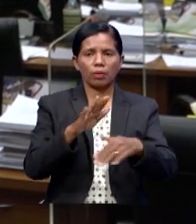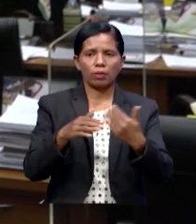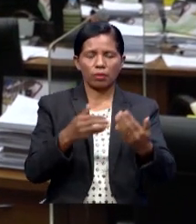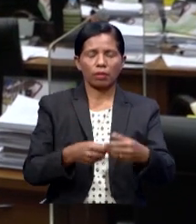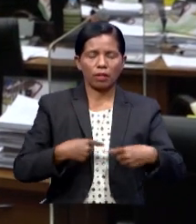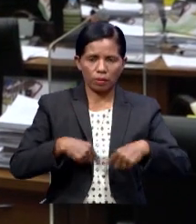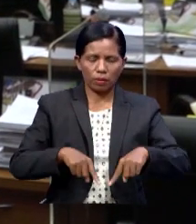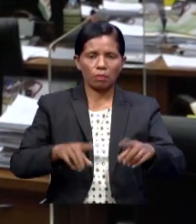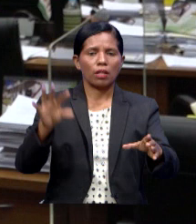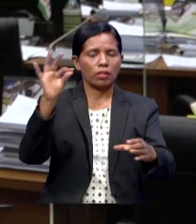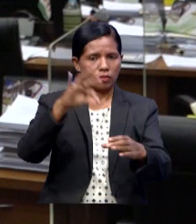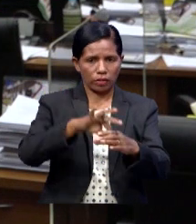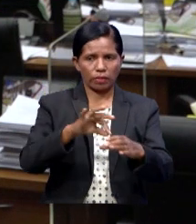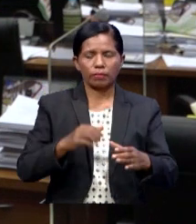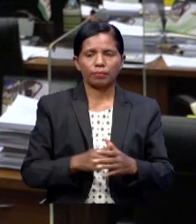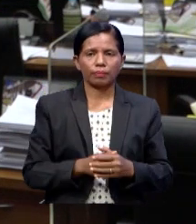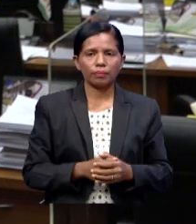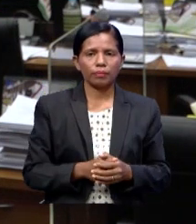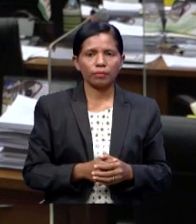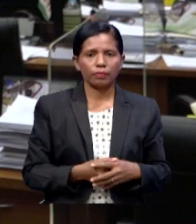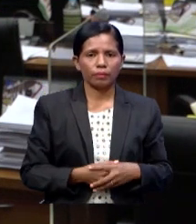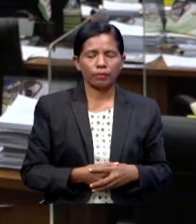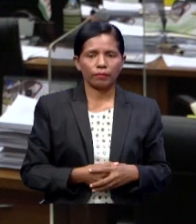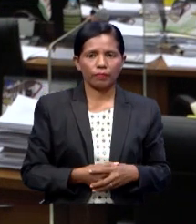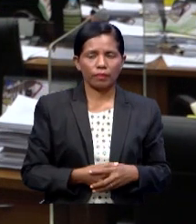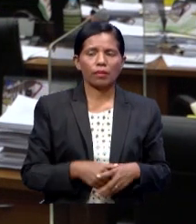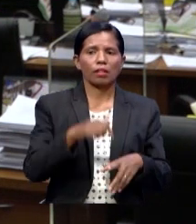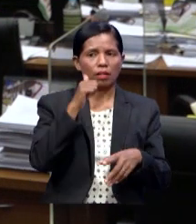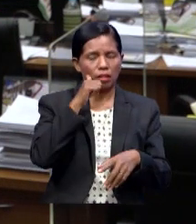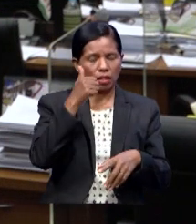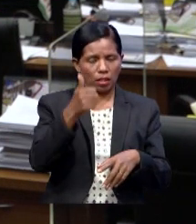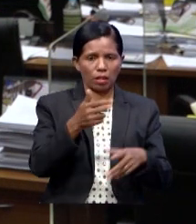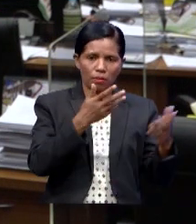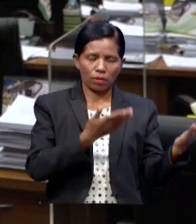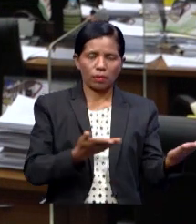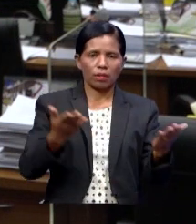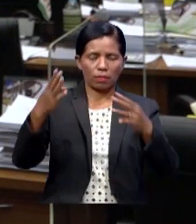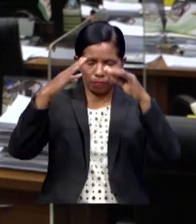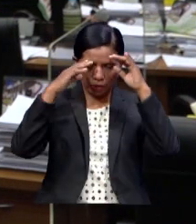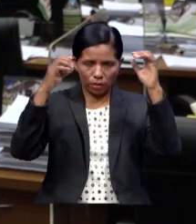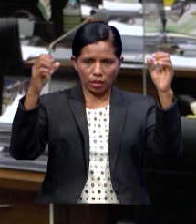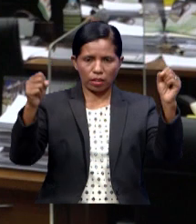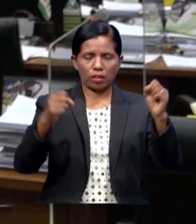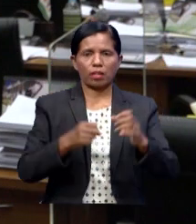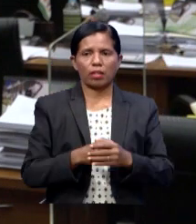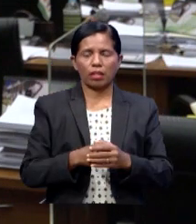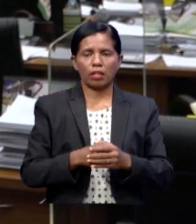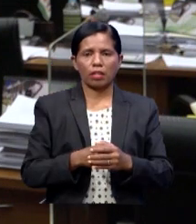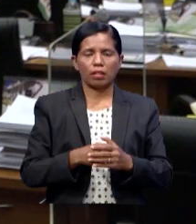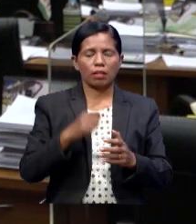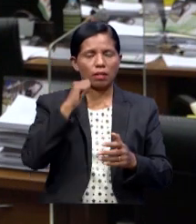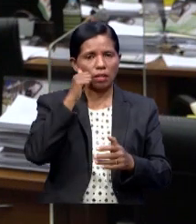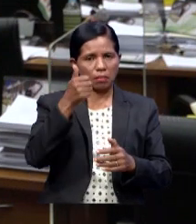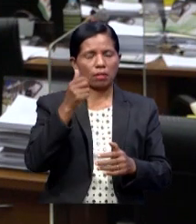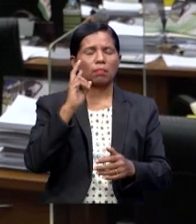né portanto se abang harugupa presidente república bem rua, bem